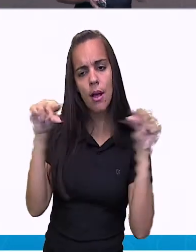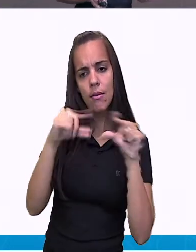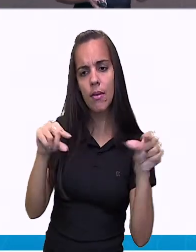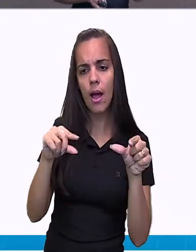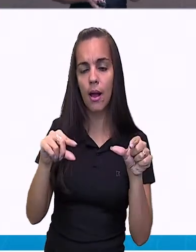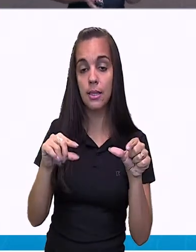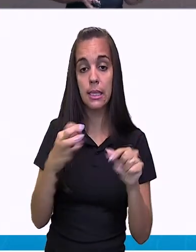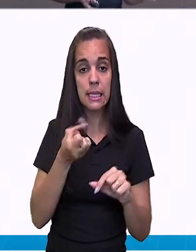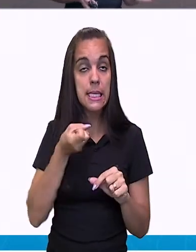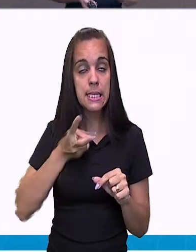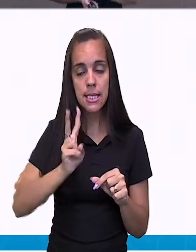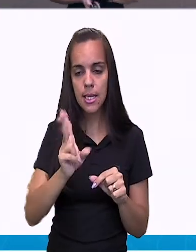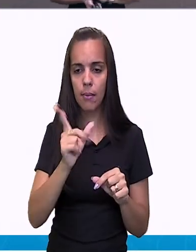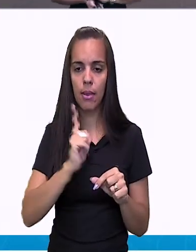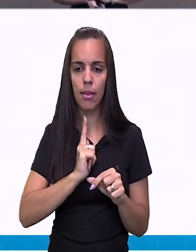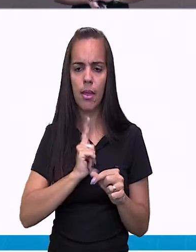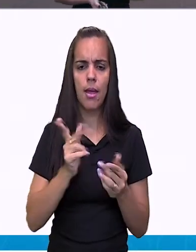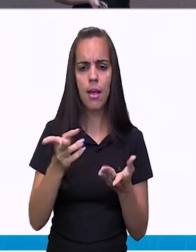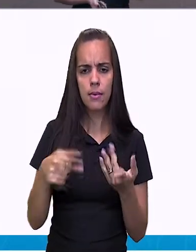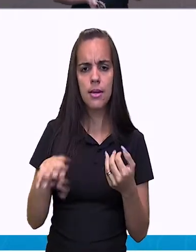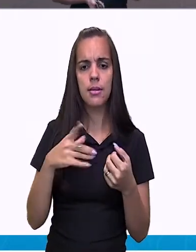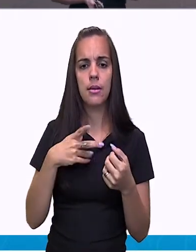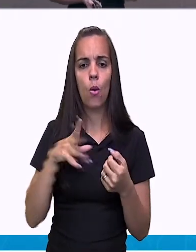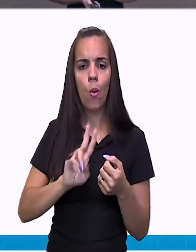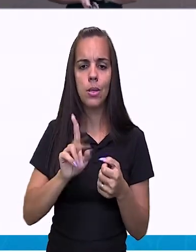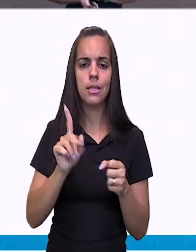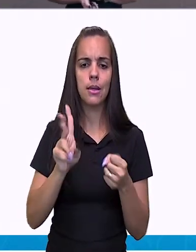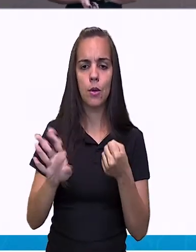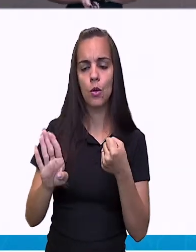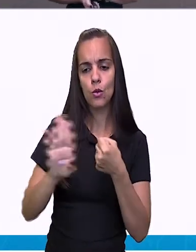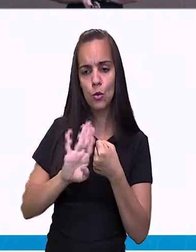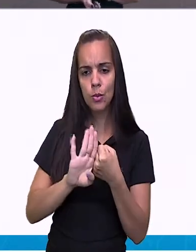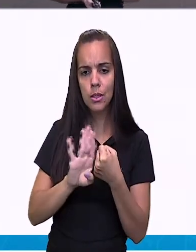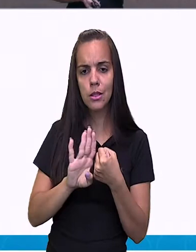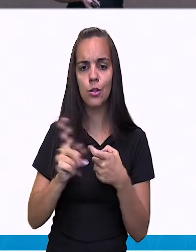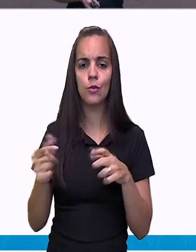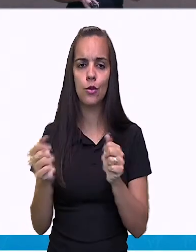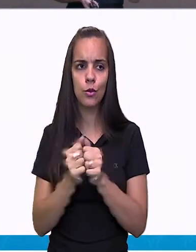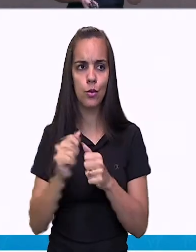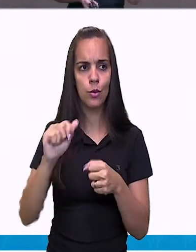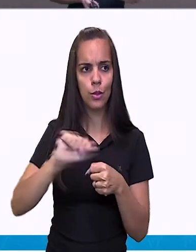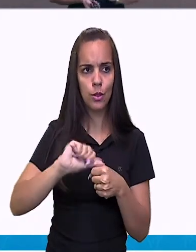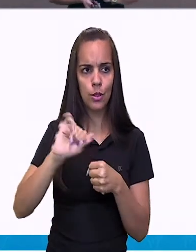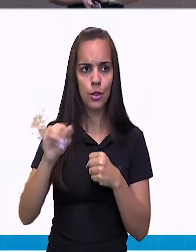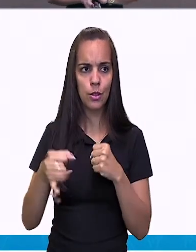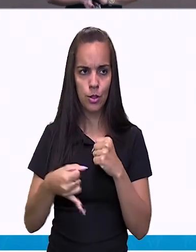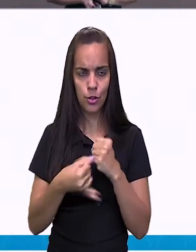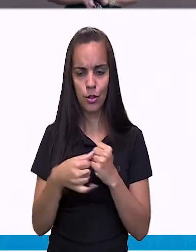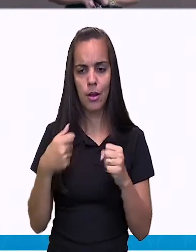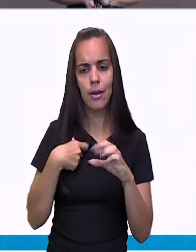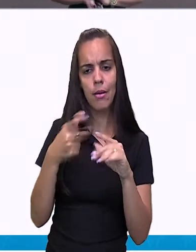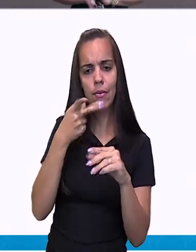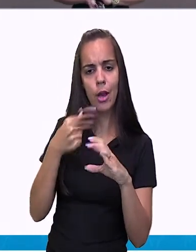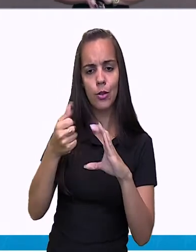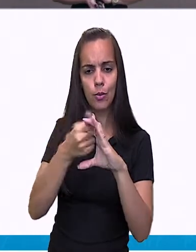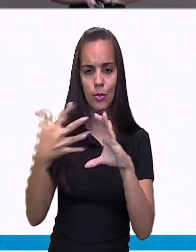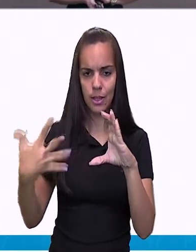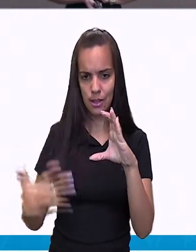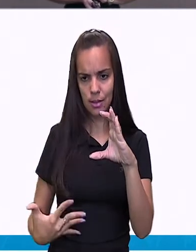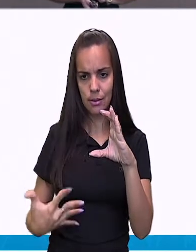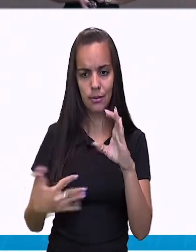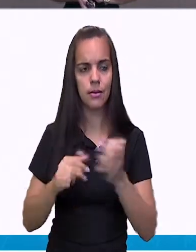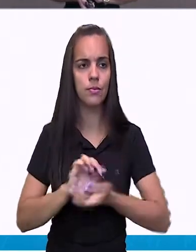ter uma função de um nome. E também de adjetivo, ou seja, apresentando uma característica.